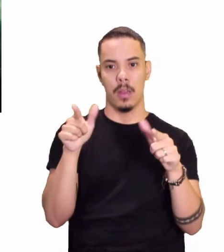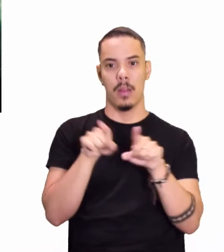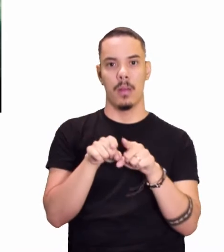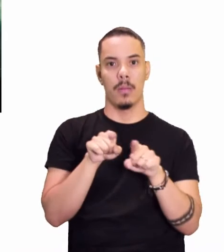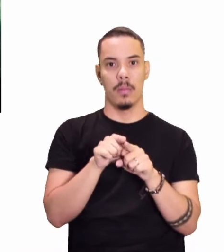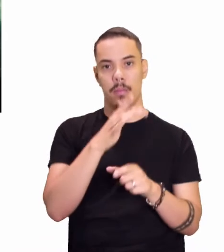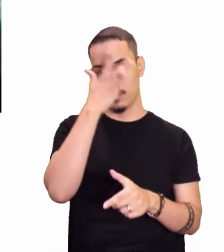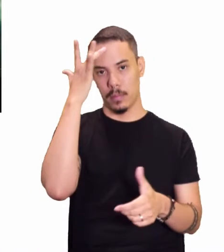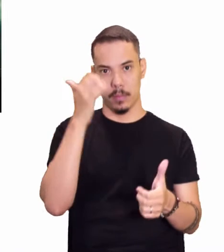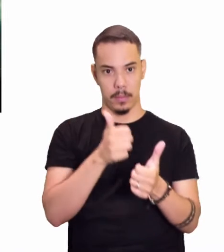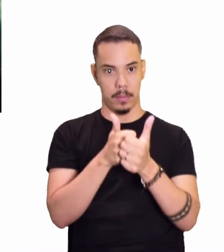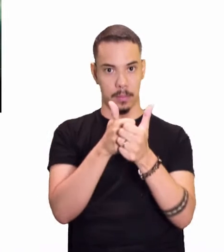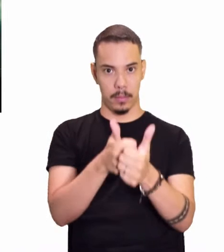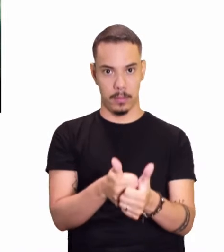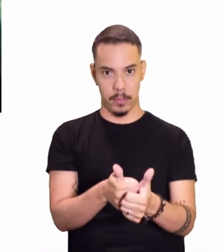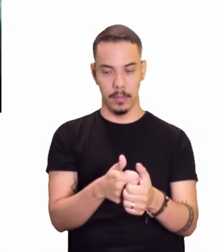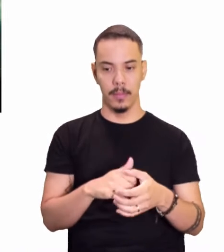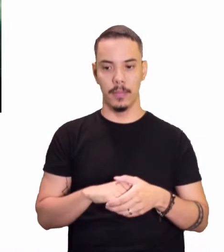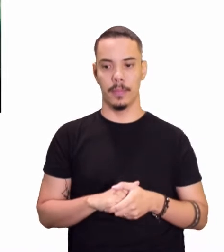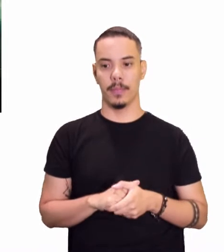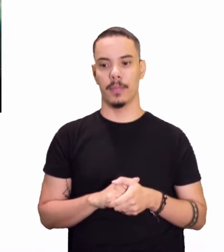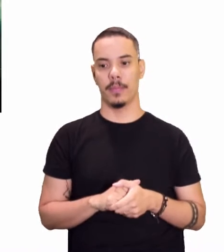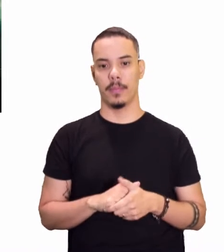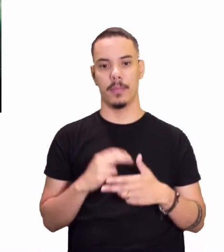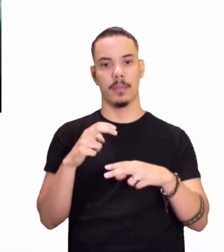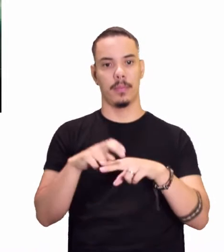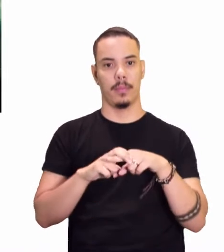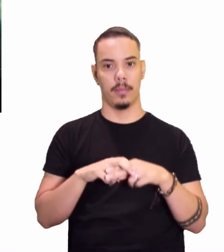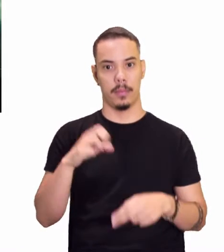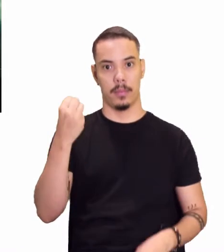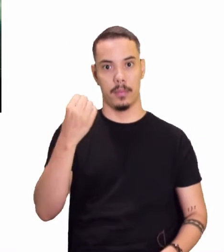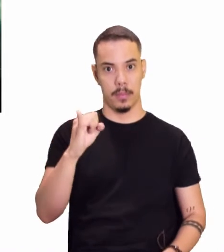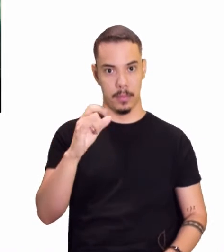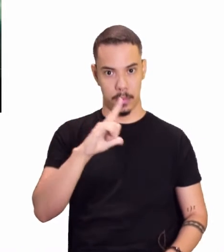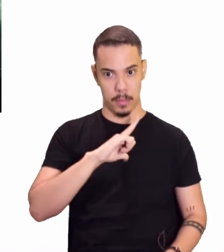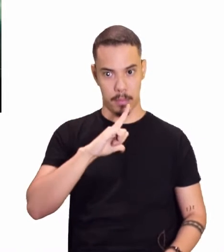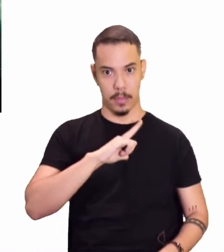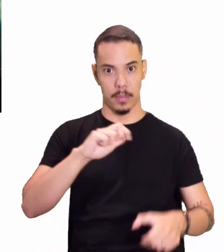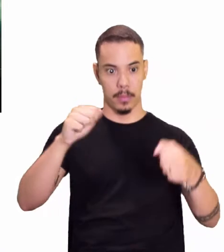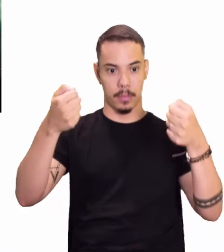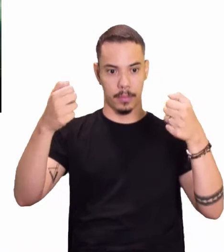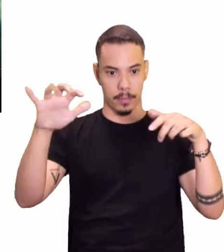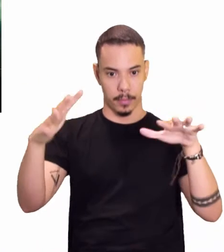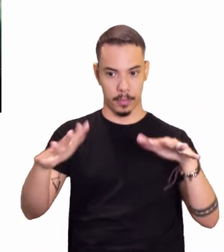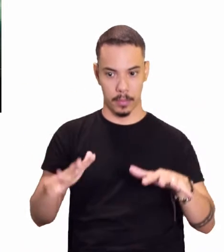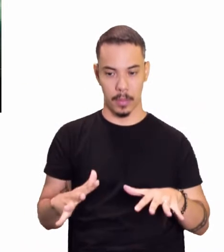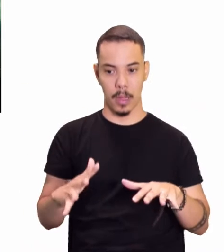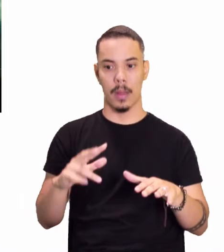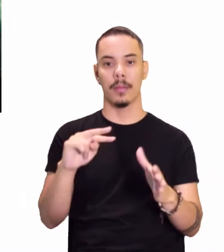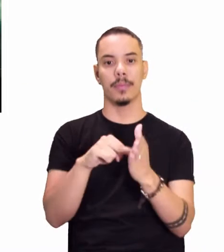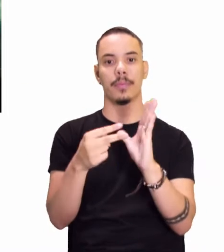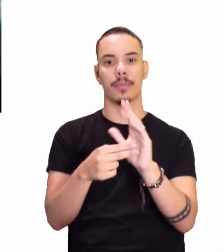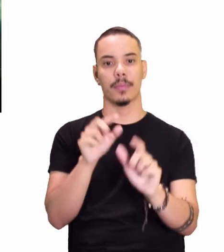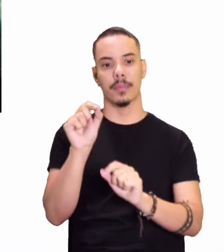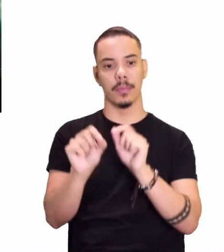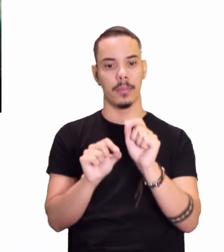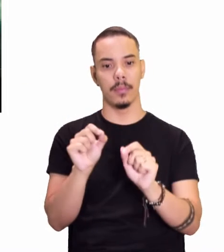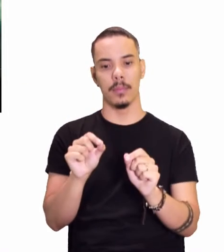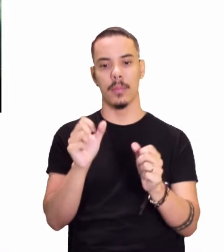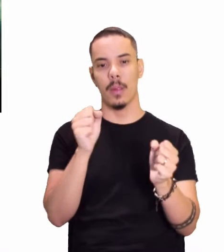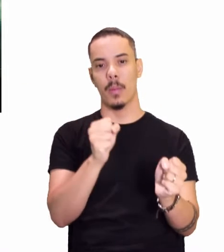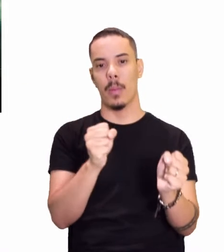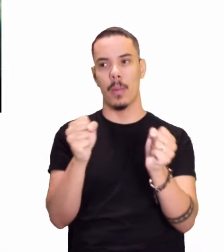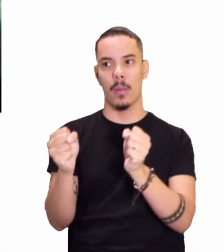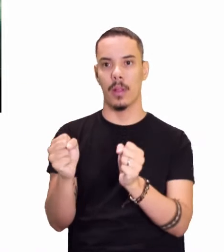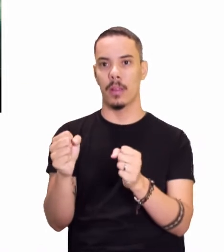pelos seguidores, tá certo? Exatamente. Então, se vai ter decadência, né? O que era o poderio ali, o